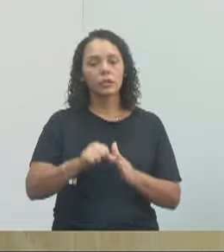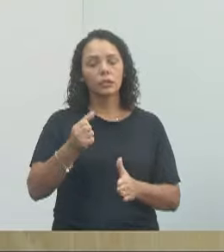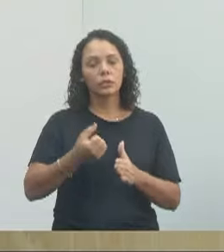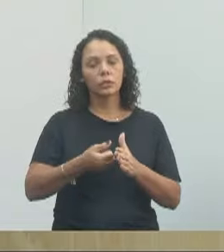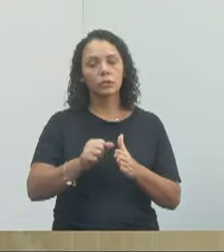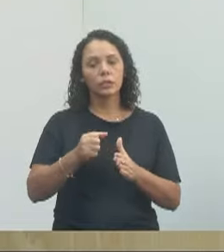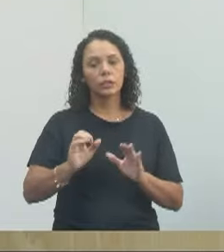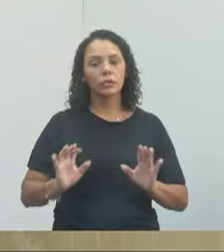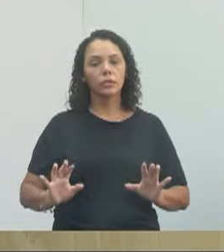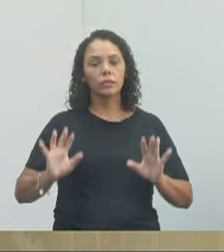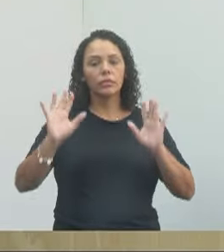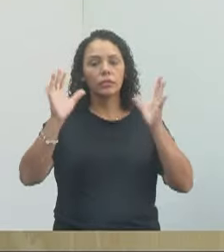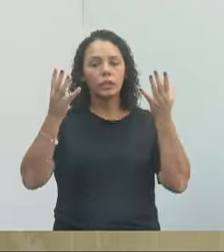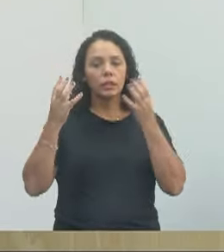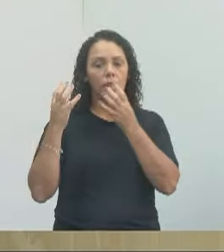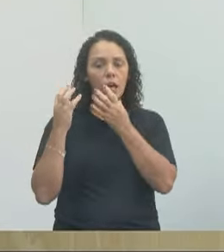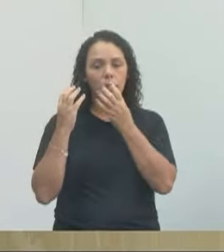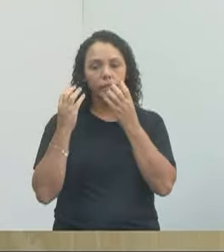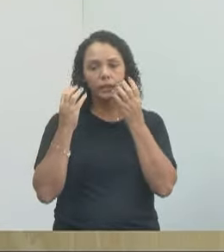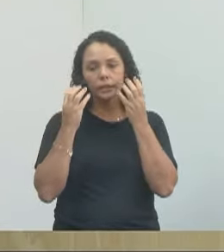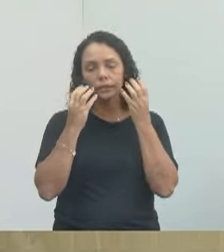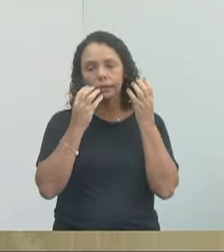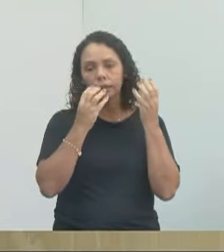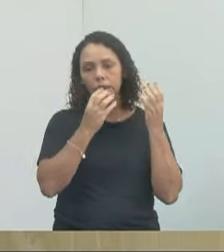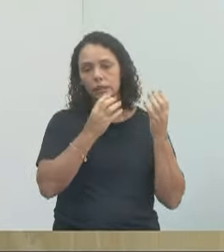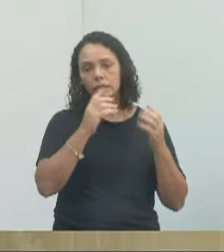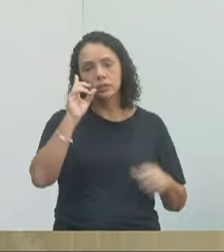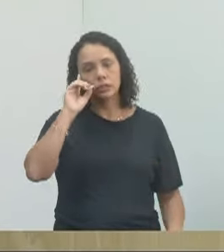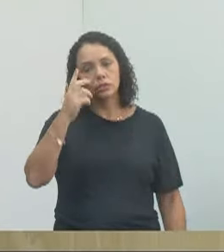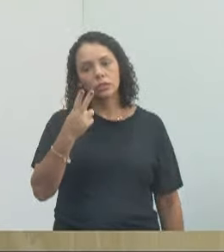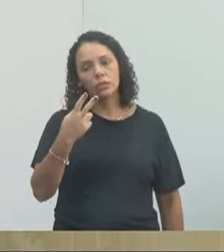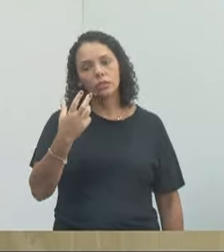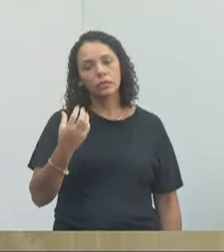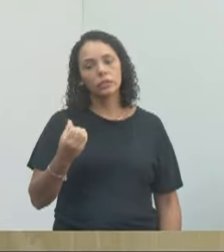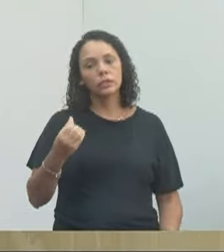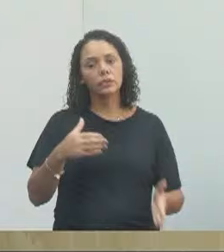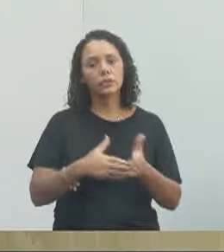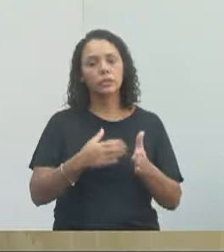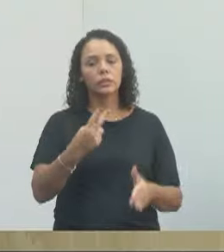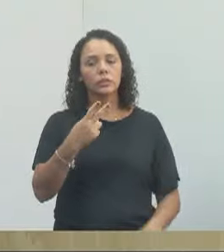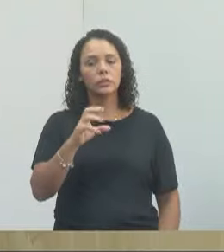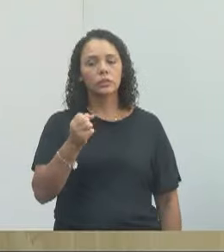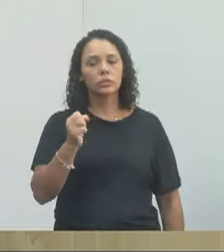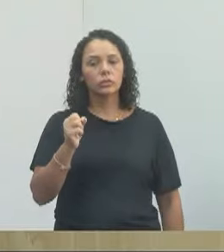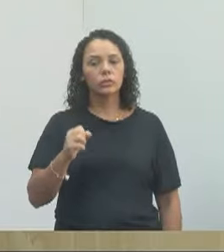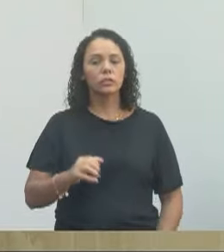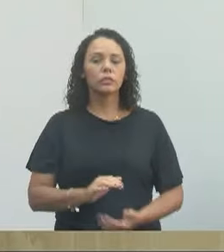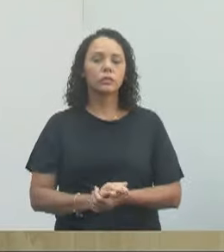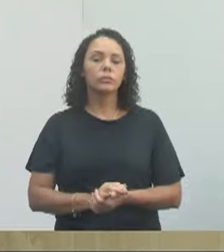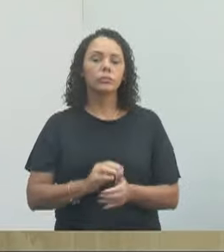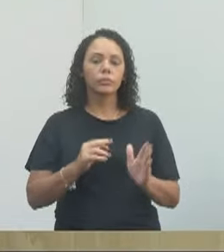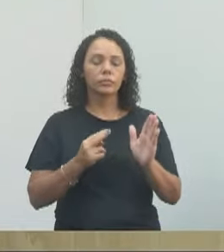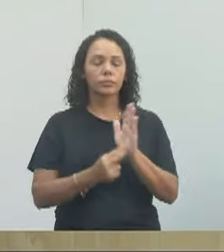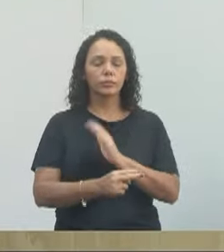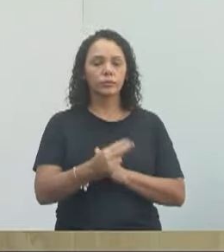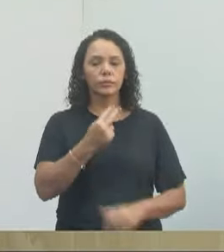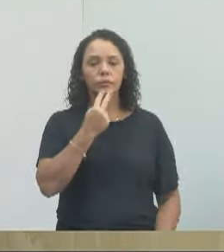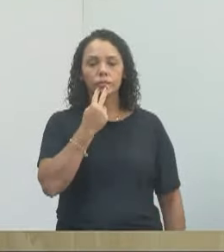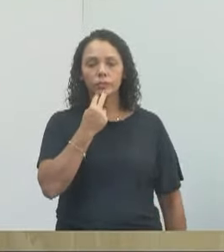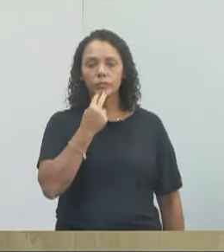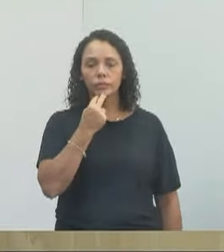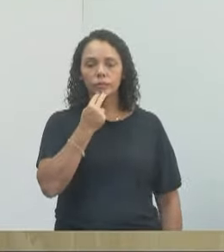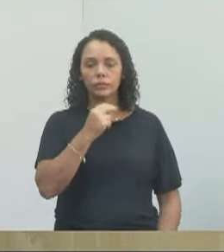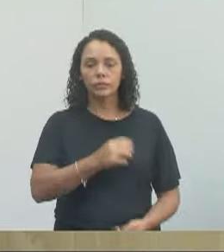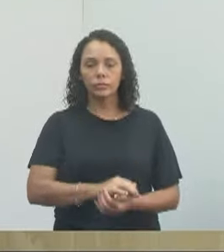do Milho realizado na Paróquia Nossa Senhora do Paraíso entre os dias 26 e 28 de Abril do corrente autoria Valmir do parque em meia